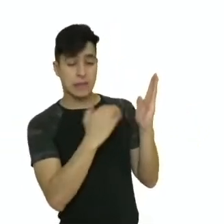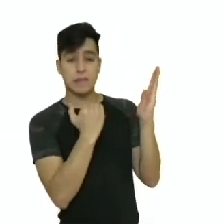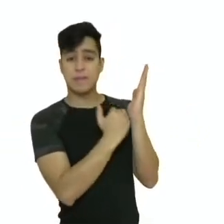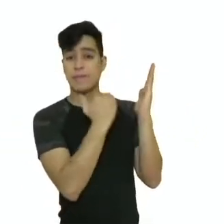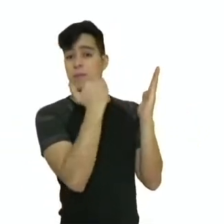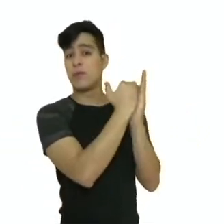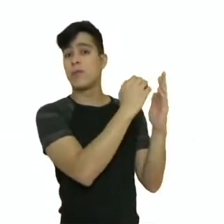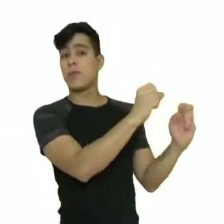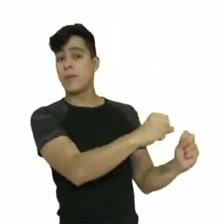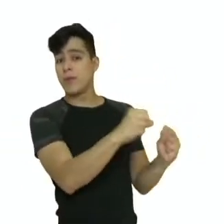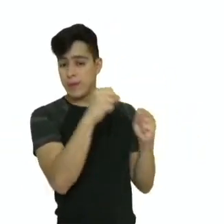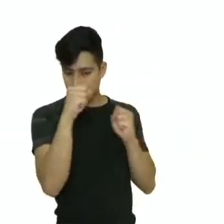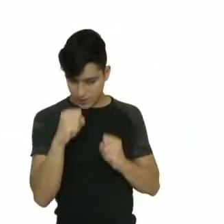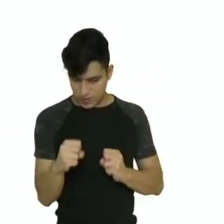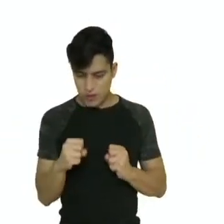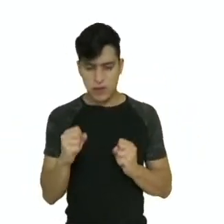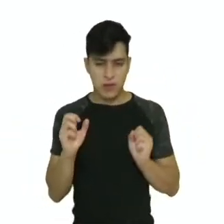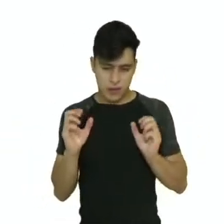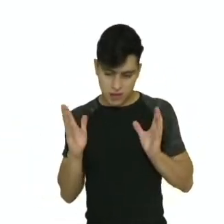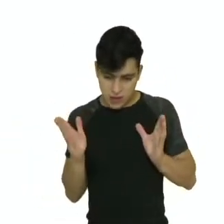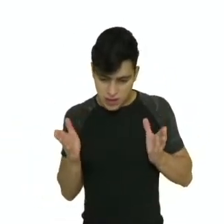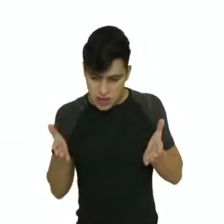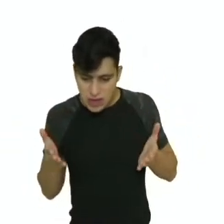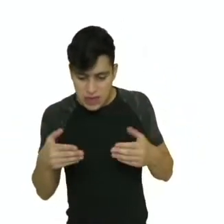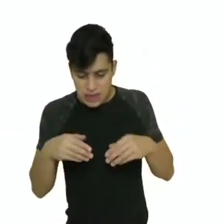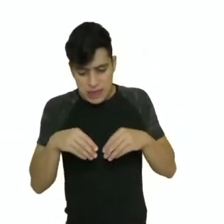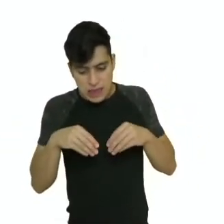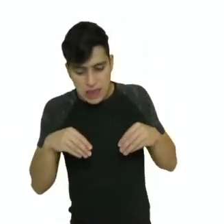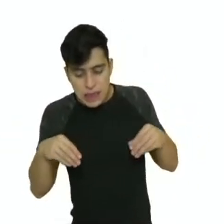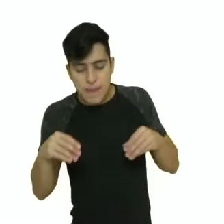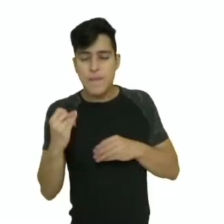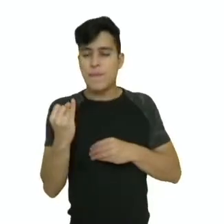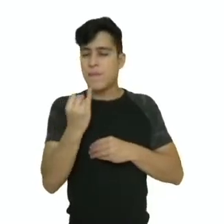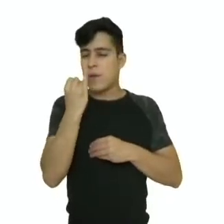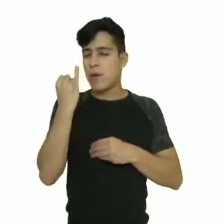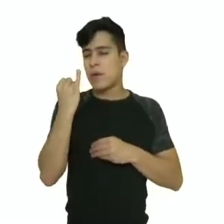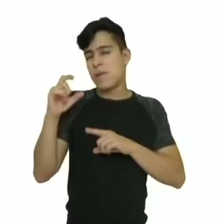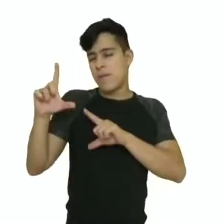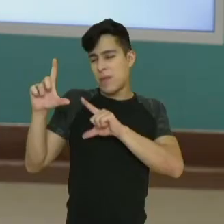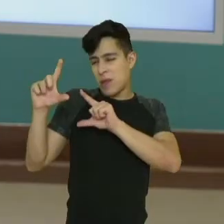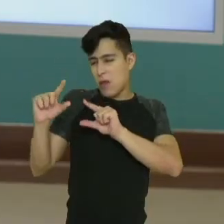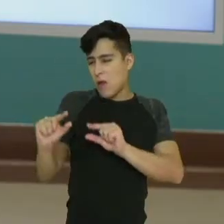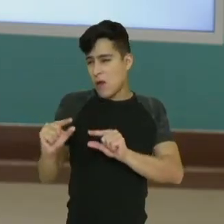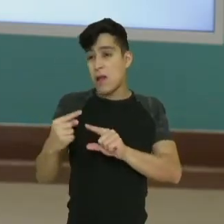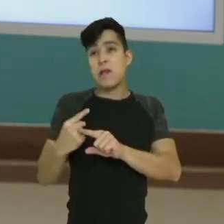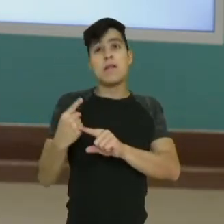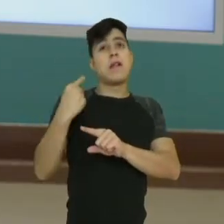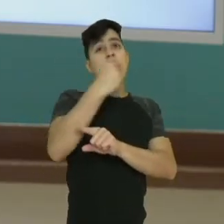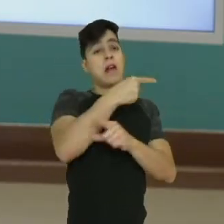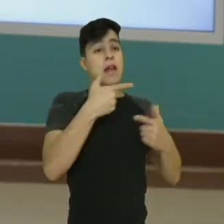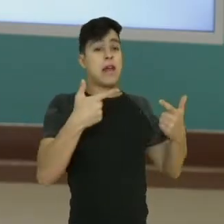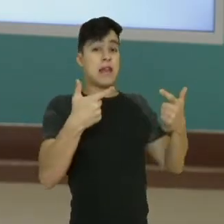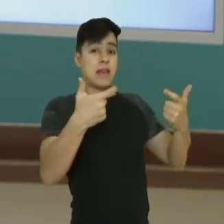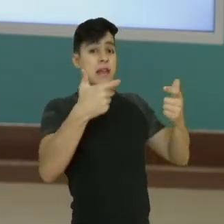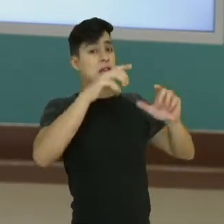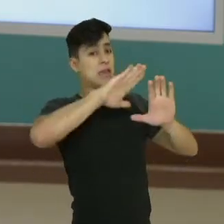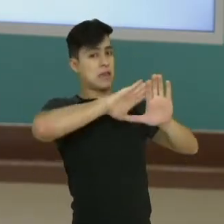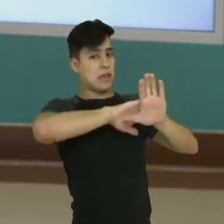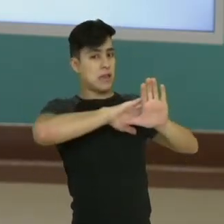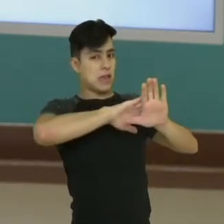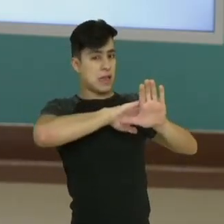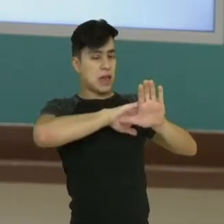poder. Apesar de o território ter menos importância do que, por exemplo, lá durante a Guerra Fria, ou durante a